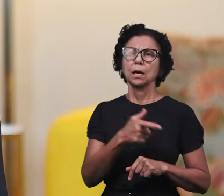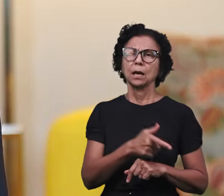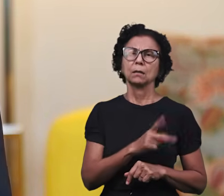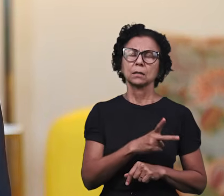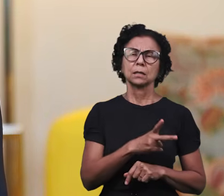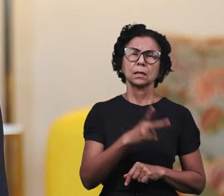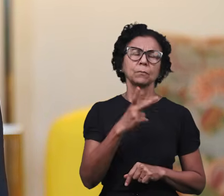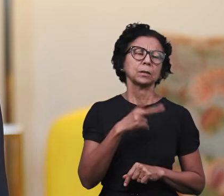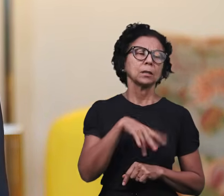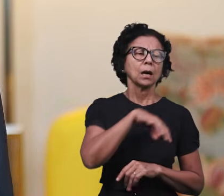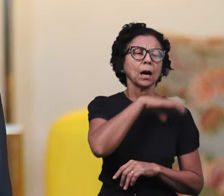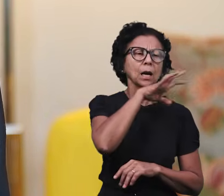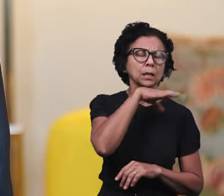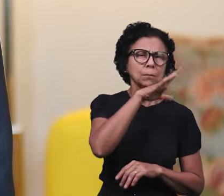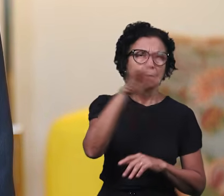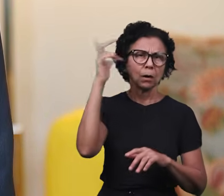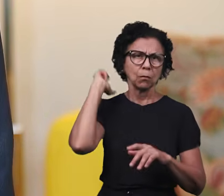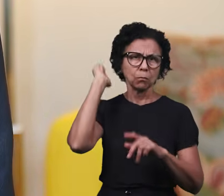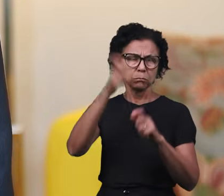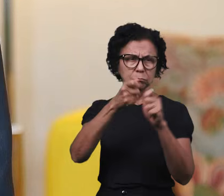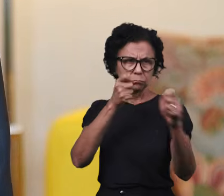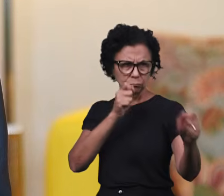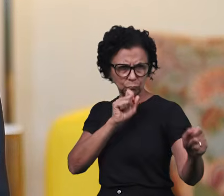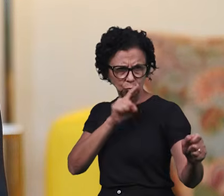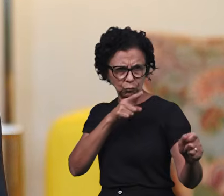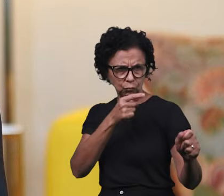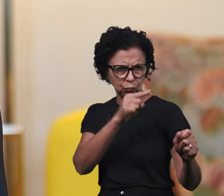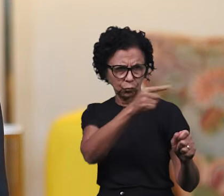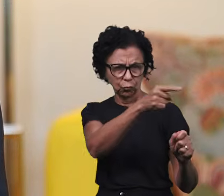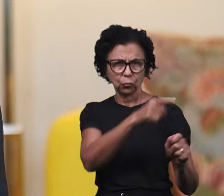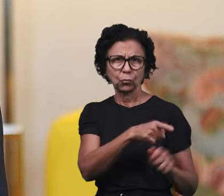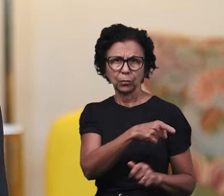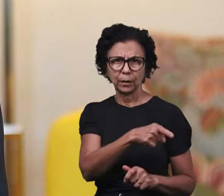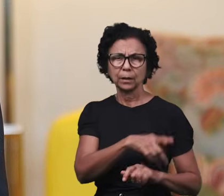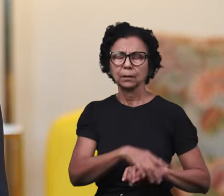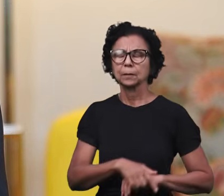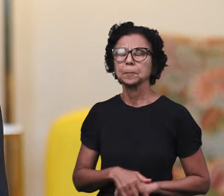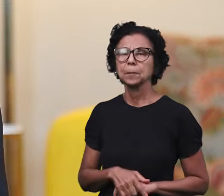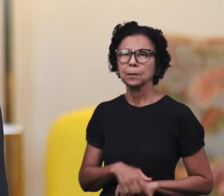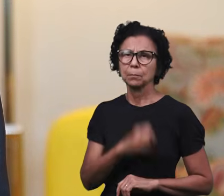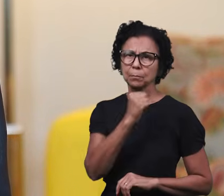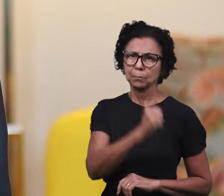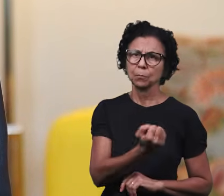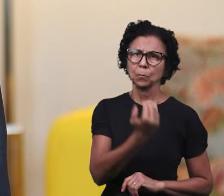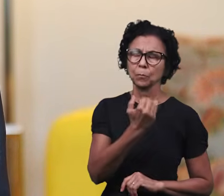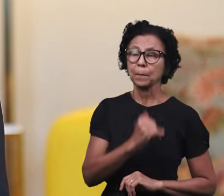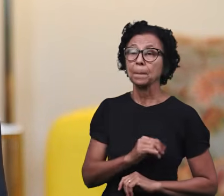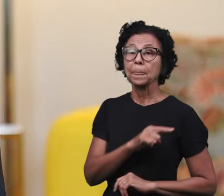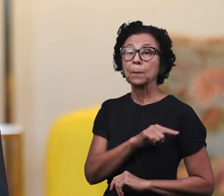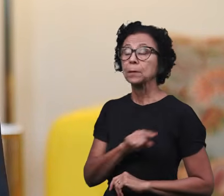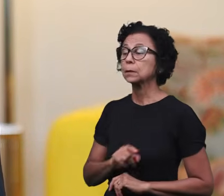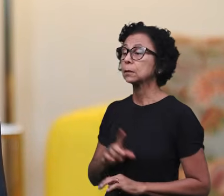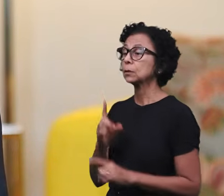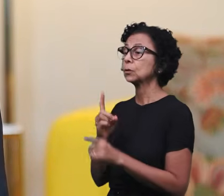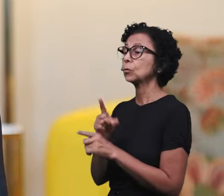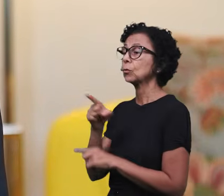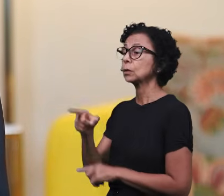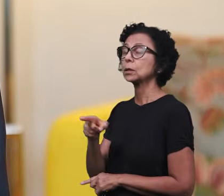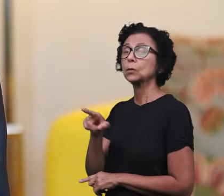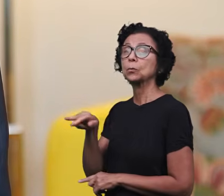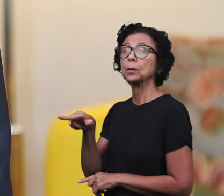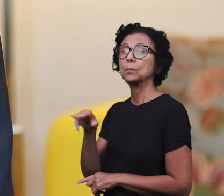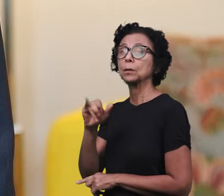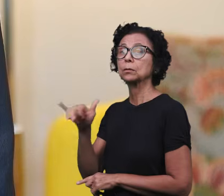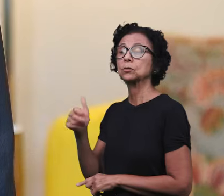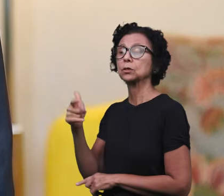e encontrou seu irmão Jacó fazendo um guisado de lentilhas. E naturalmente,